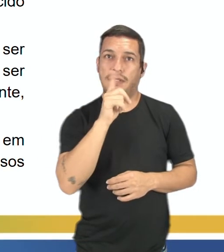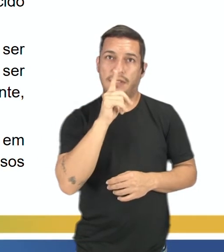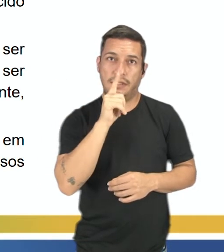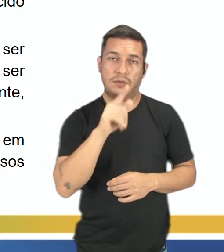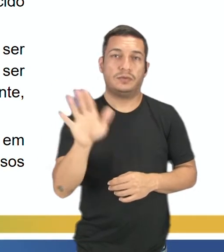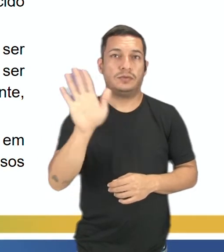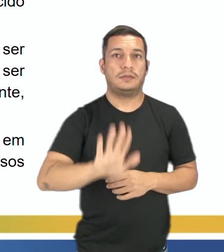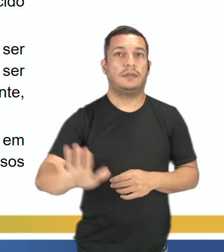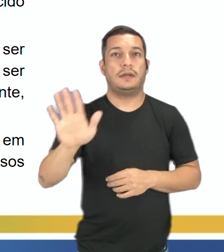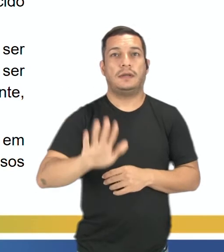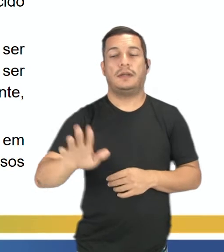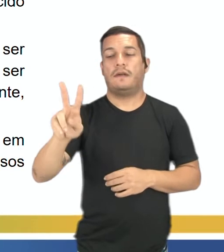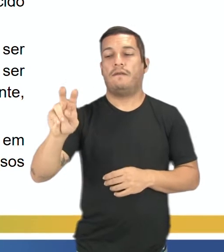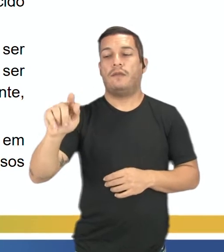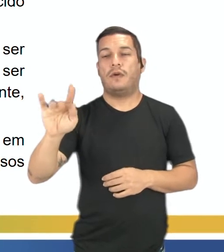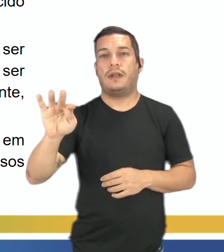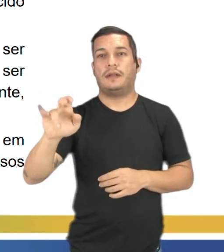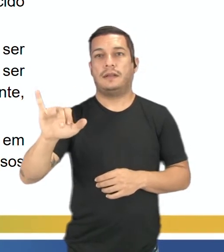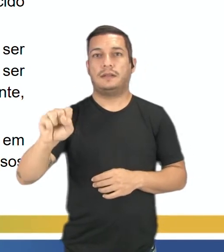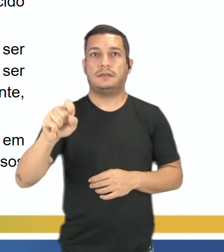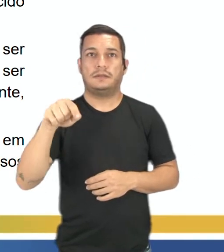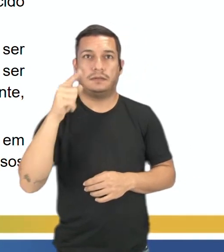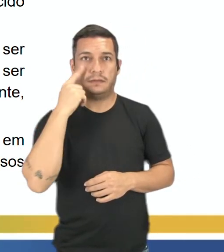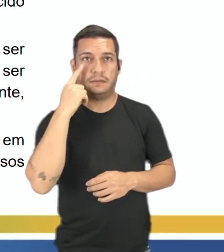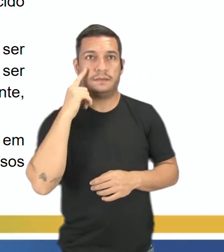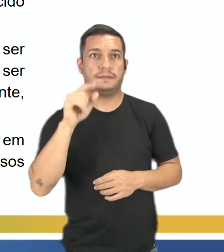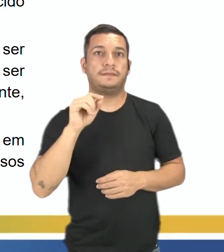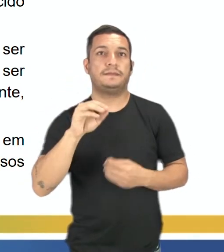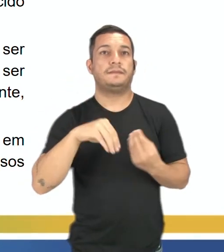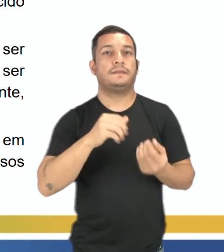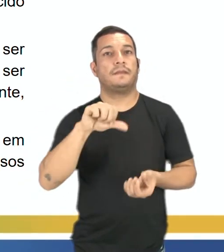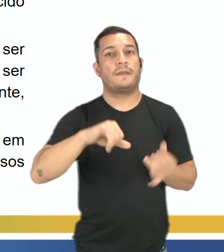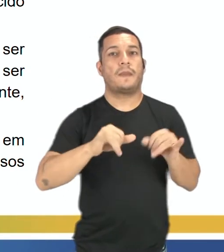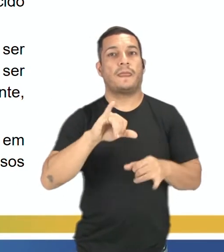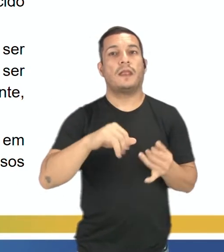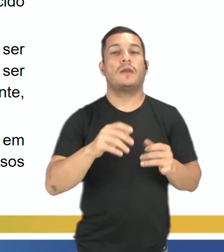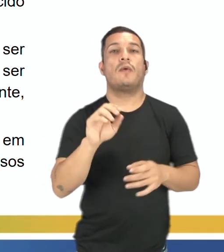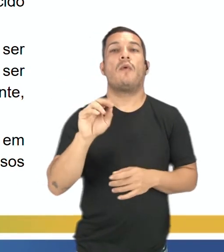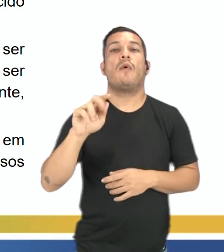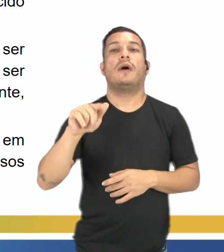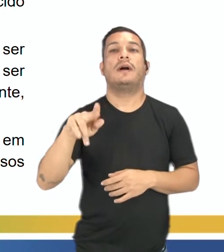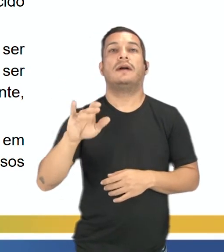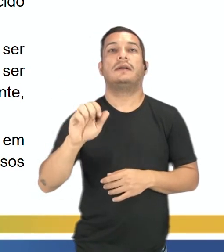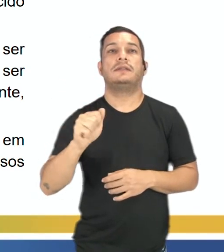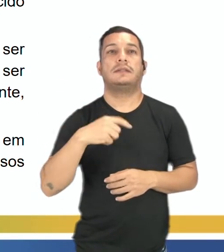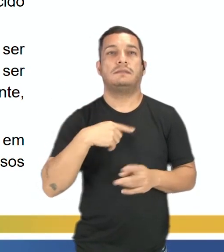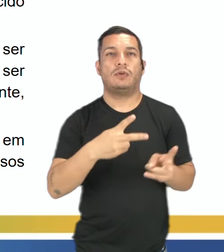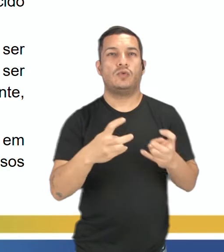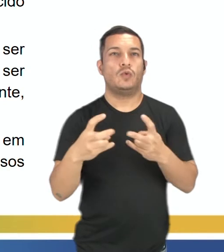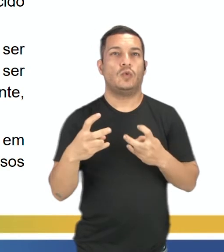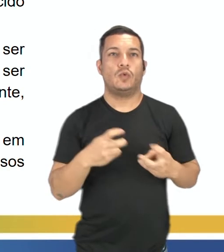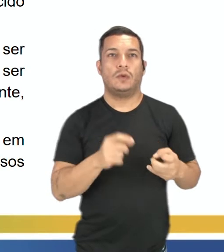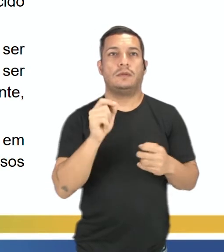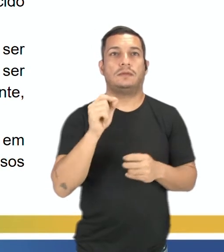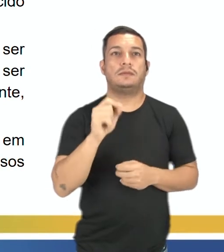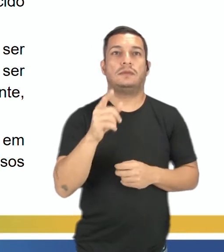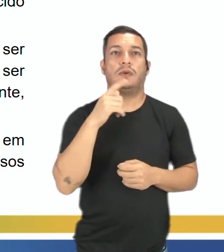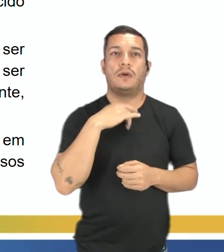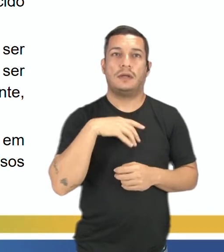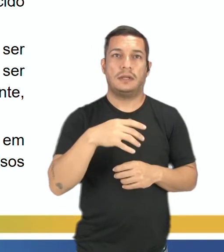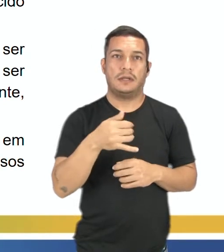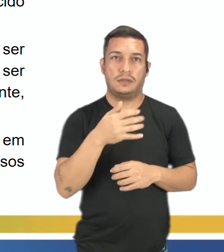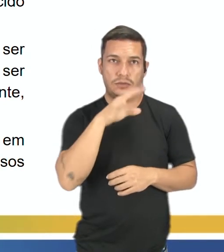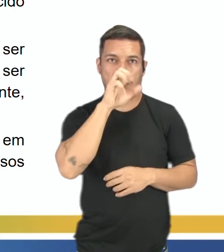voláteis tais como possam mais aplicar as como solvente em reações orgânicas e para extrair essências